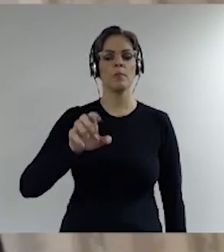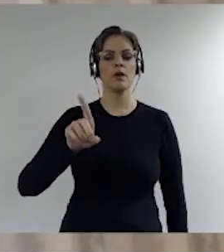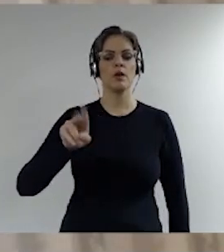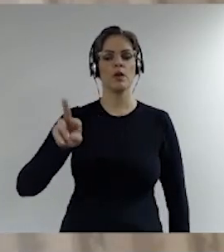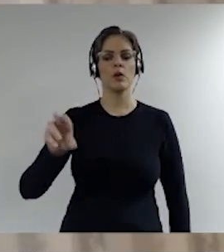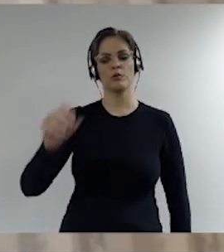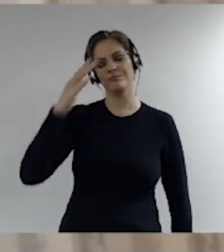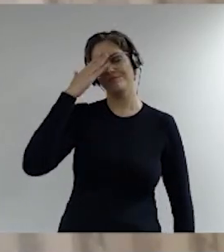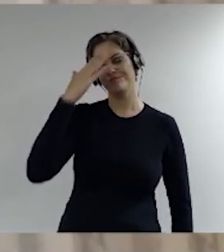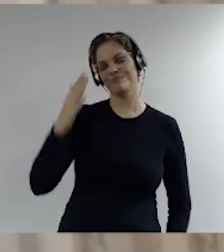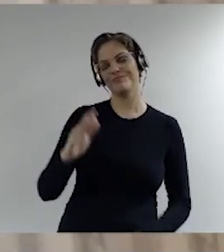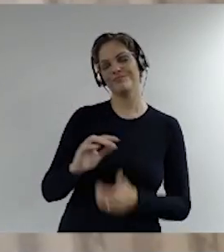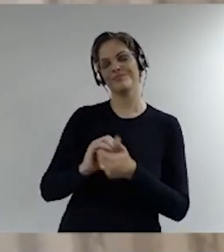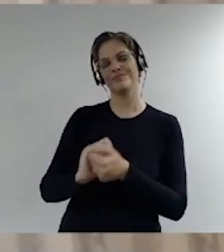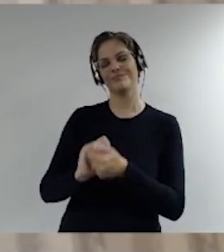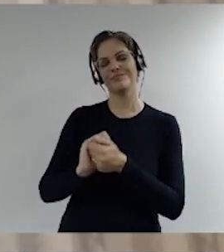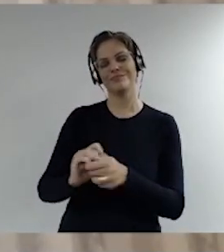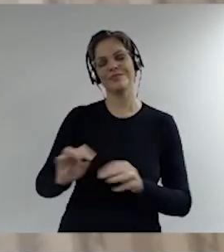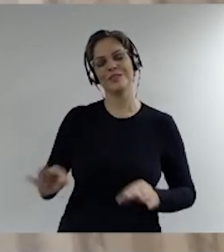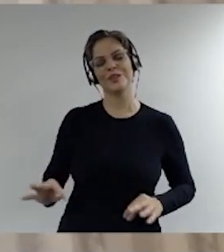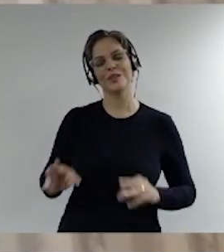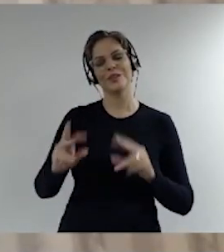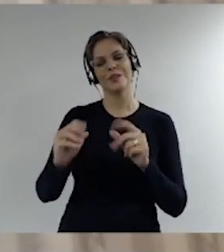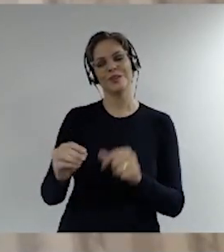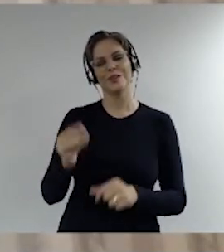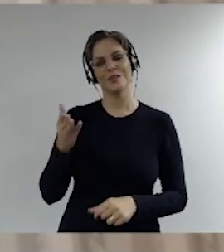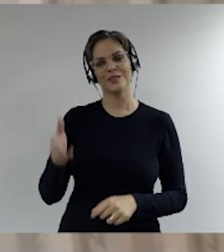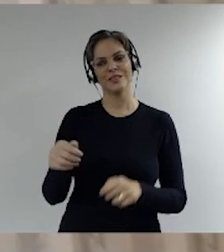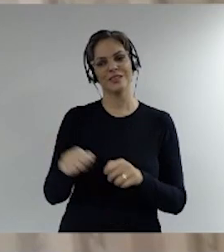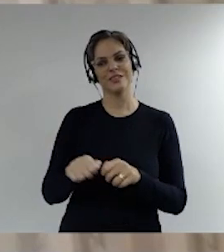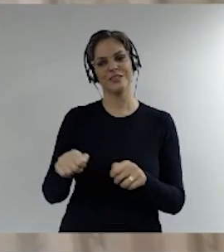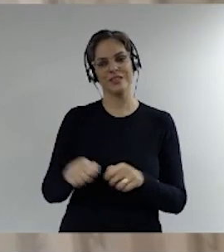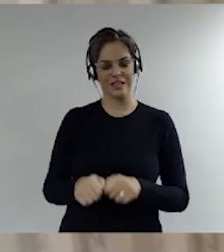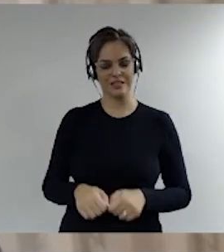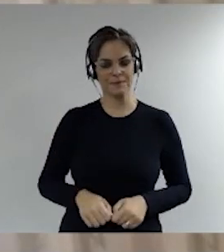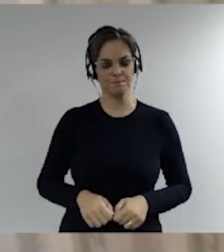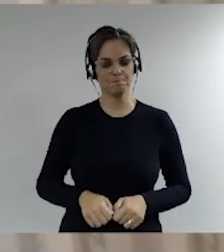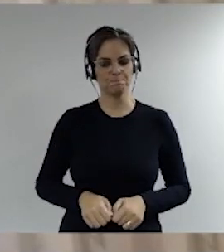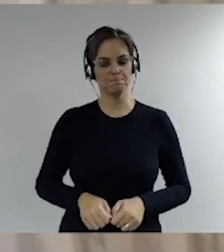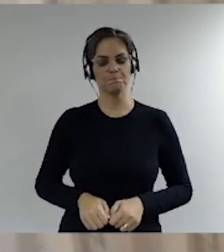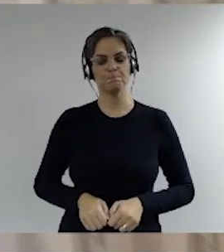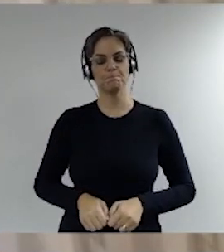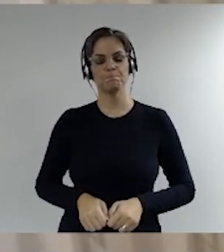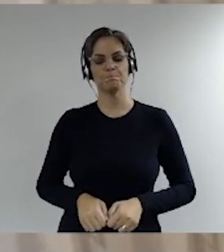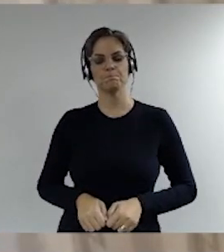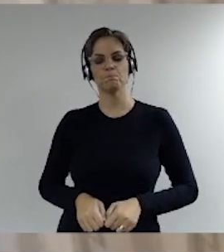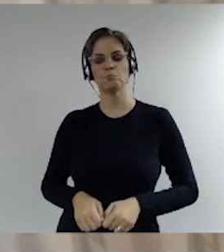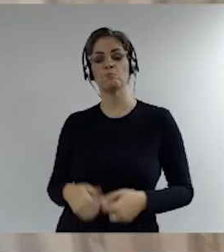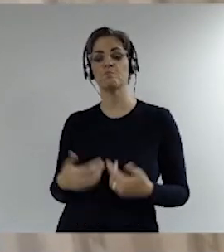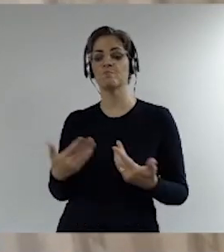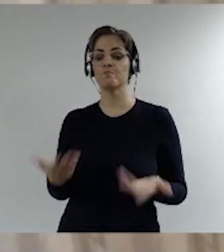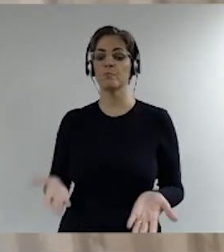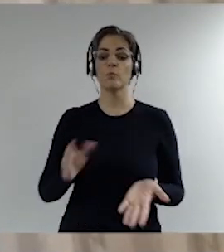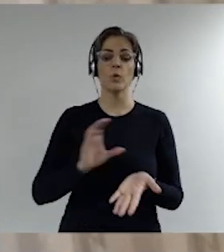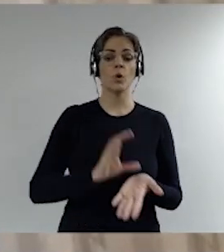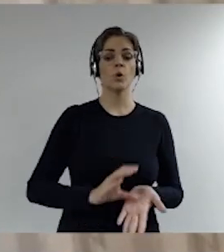cumprimento e agradeço por tudo que tem feito, eu tenho certeza que ainda fará em prol da advocacia. Imediatamente, o Conselho Federal